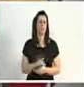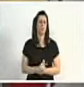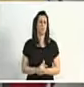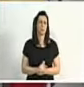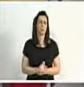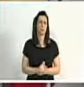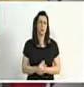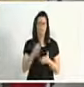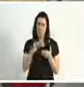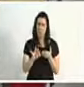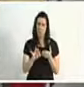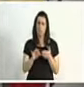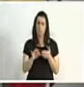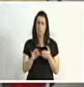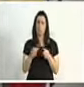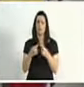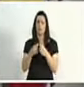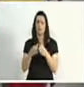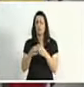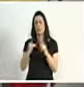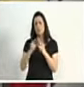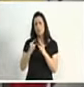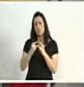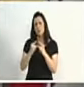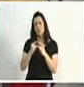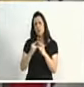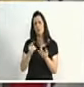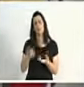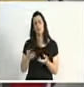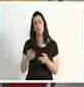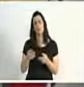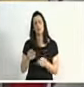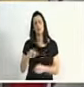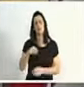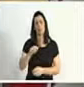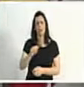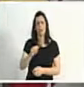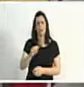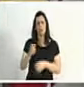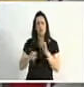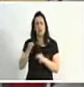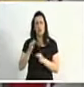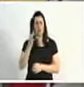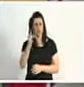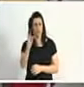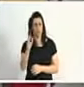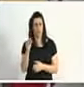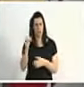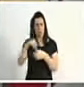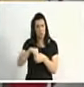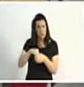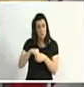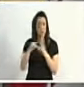que é composta pela Associação dos Magistrados Brasileiros, AMB, Associação dos Juízes Federais do